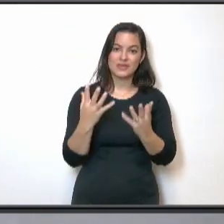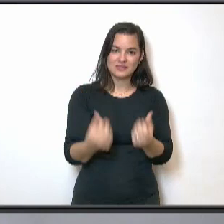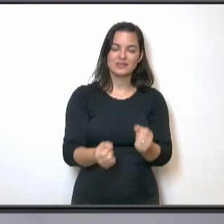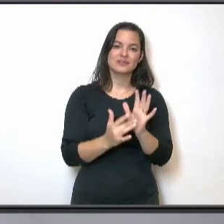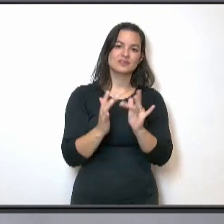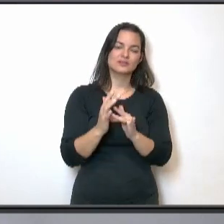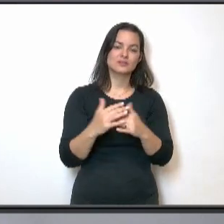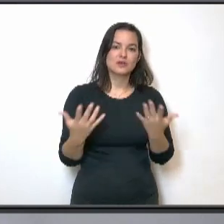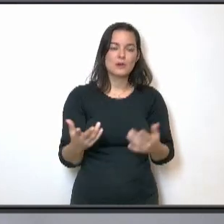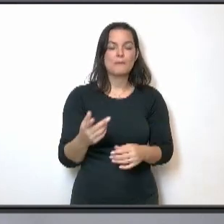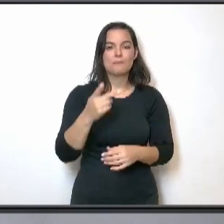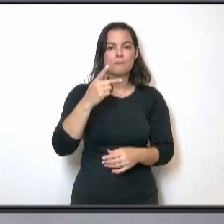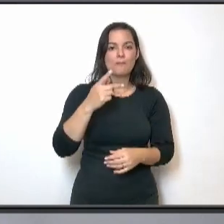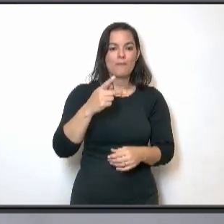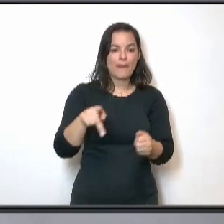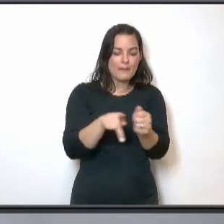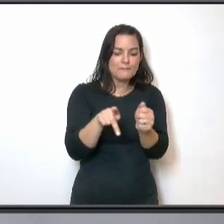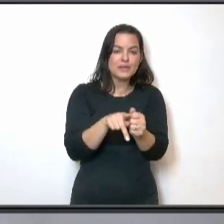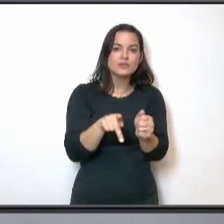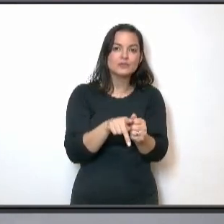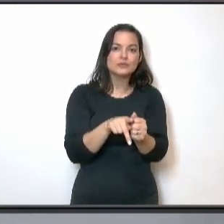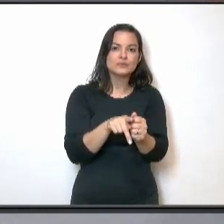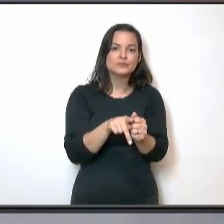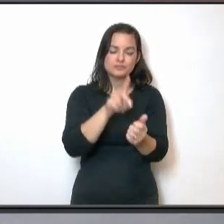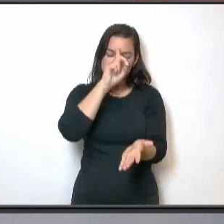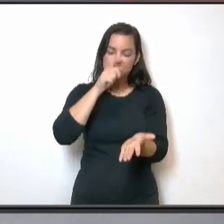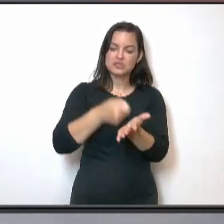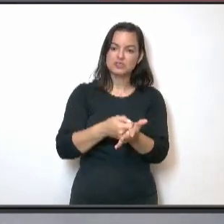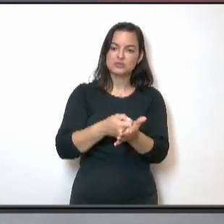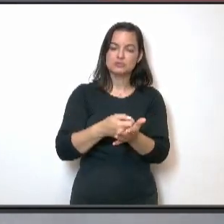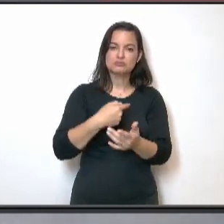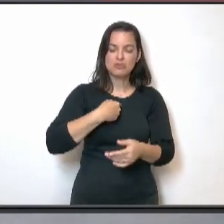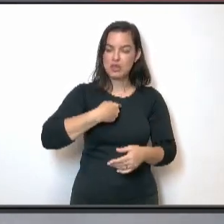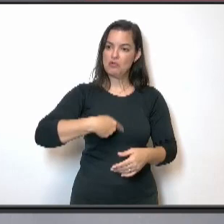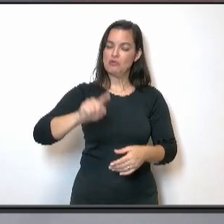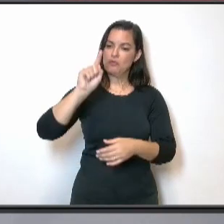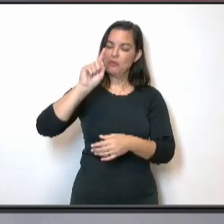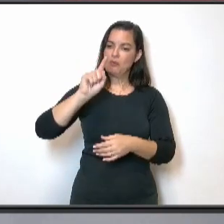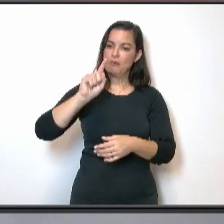naquela decisão, eu vou pescar, que o que tinha para acontecer já tinha acontecido.